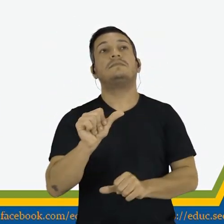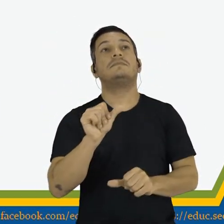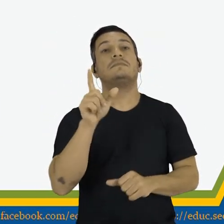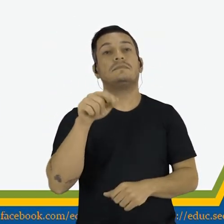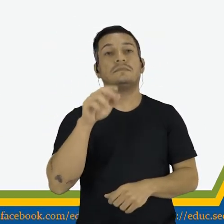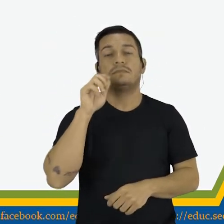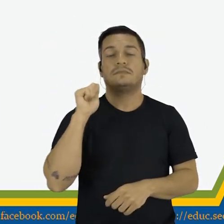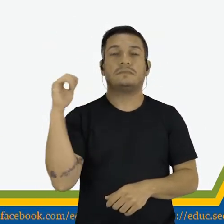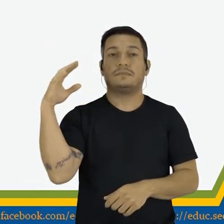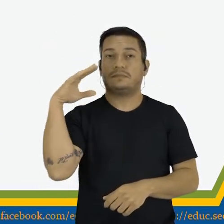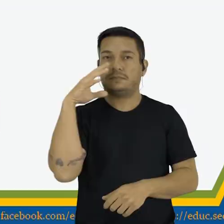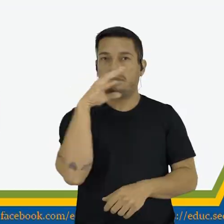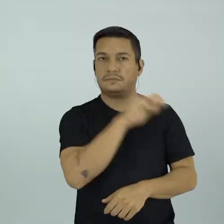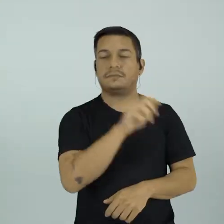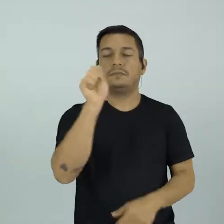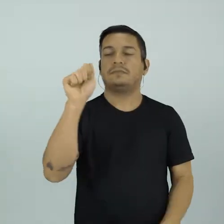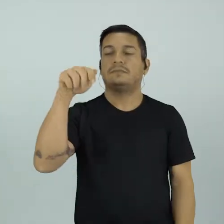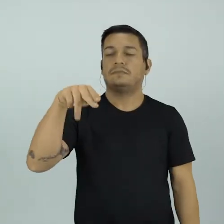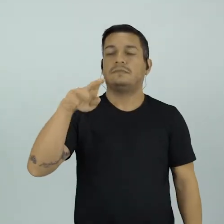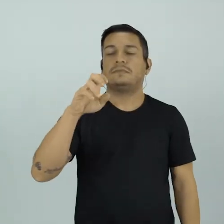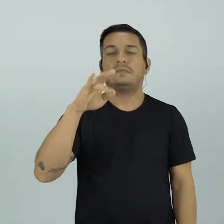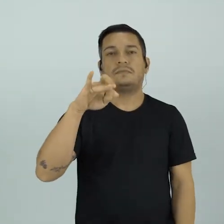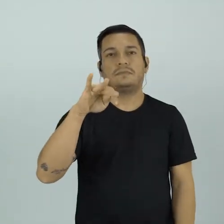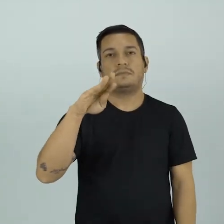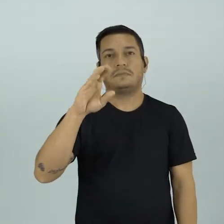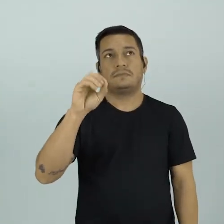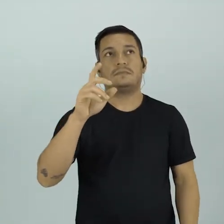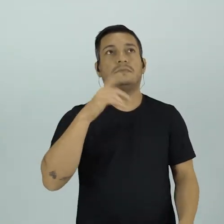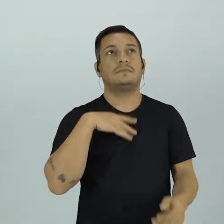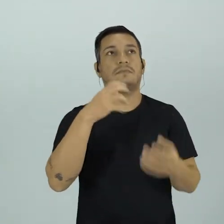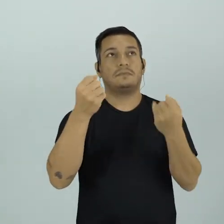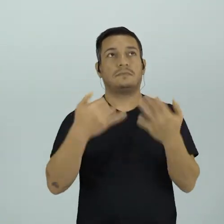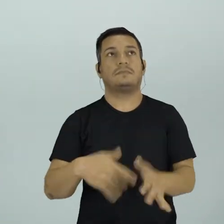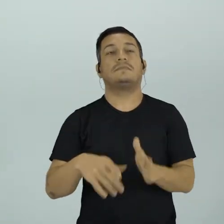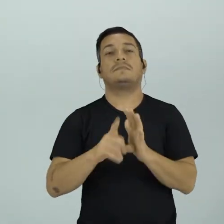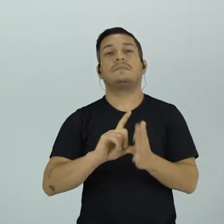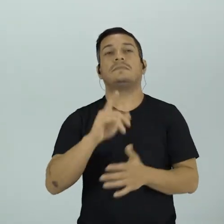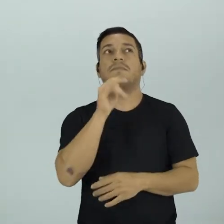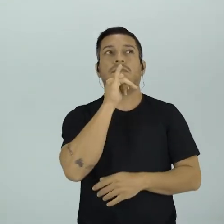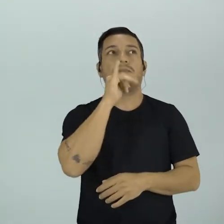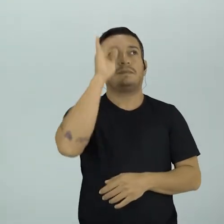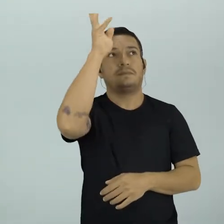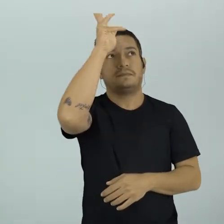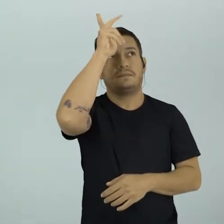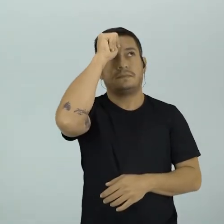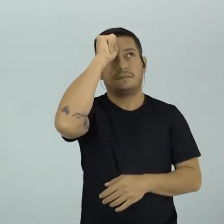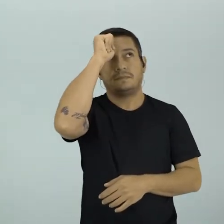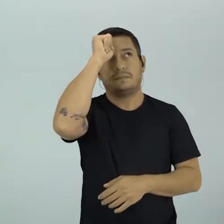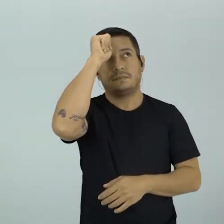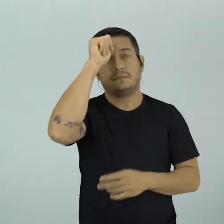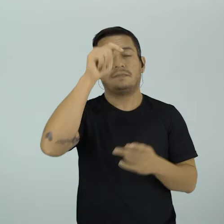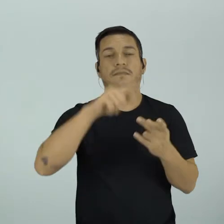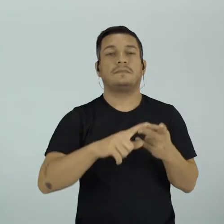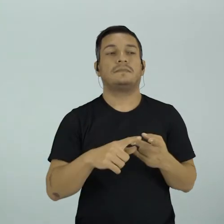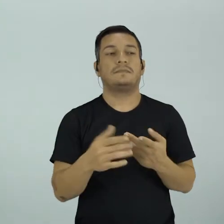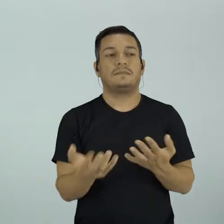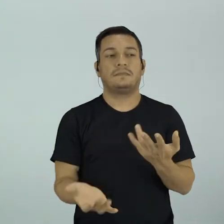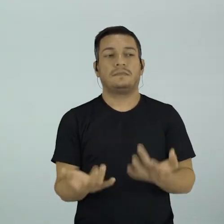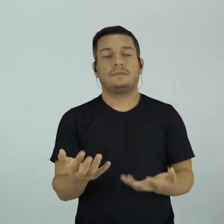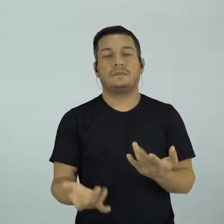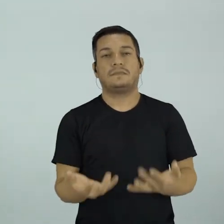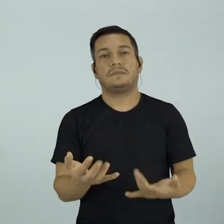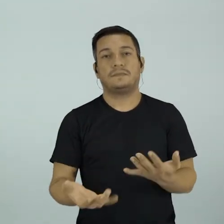é por aquecimento. Como eu havia mencionado anteriormente, o exemplo do frango, quando nós cozinhamos um